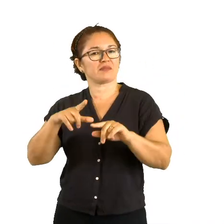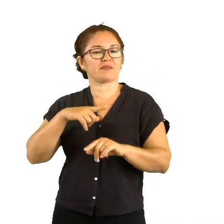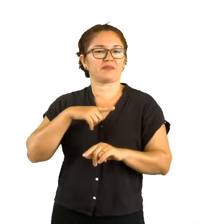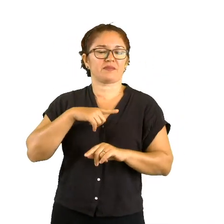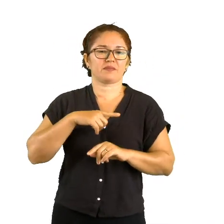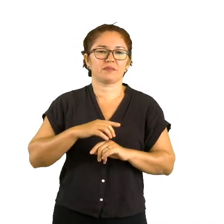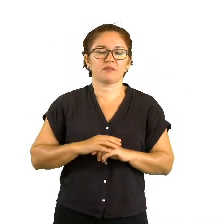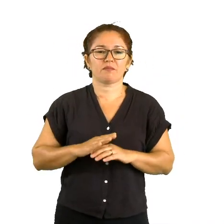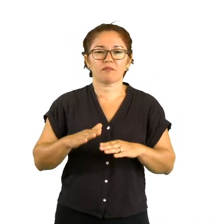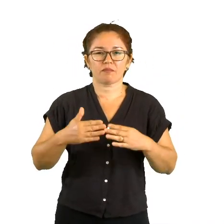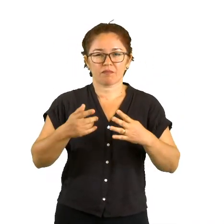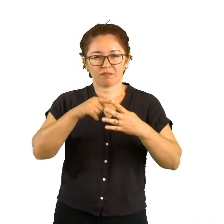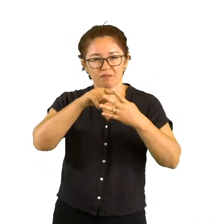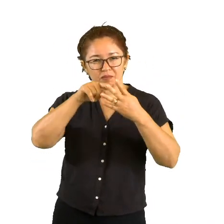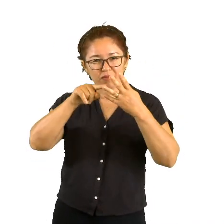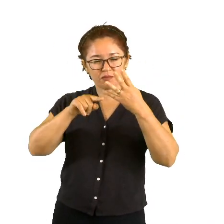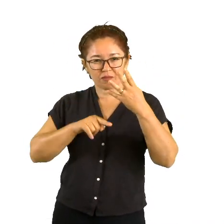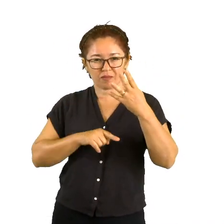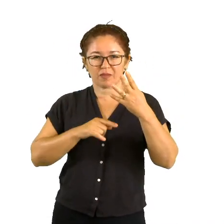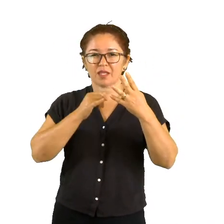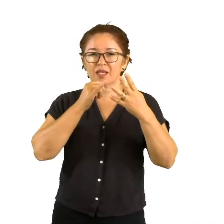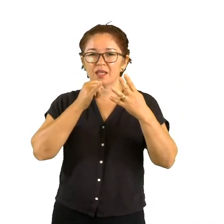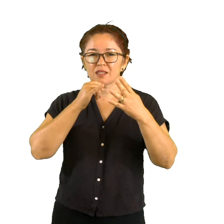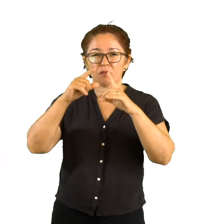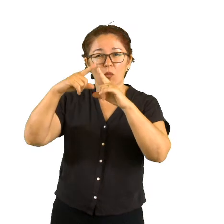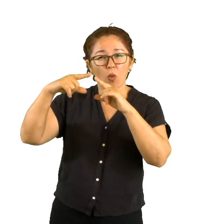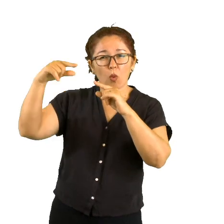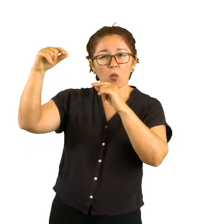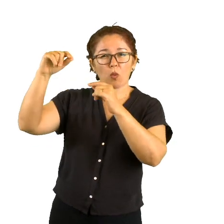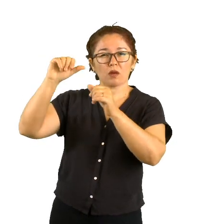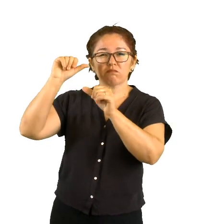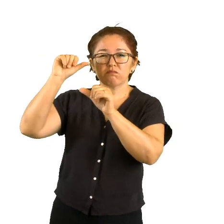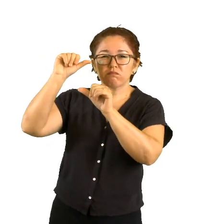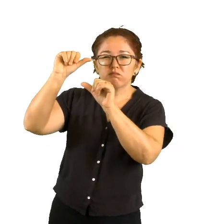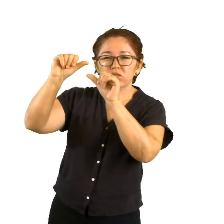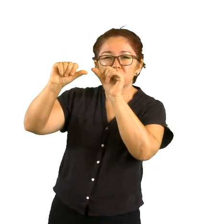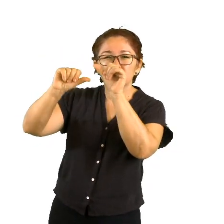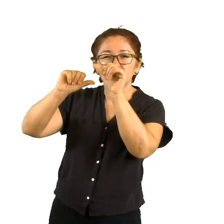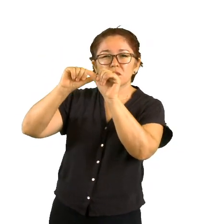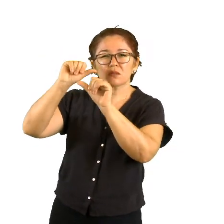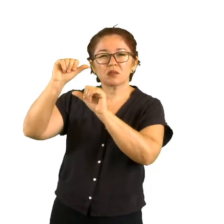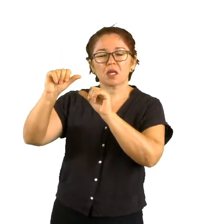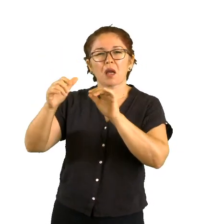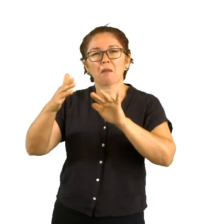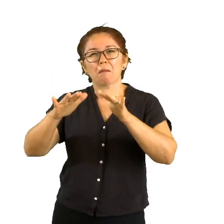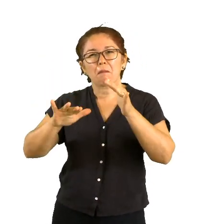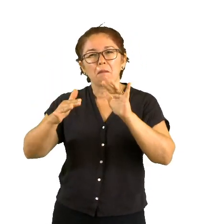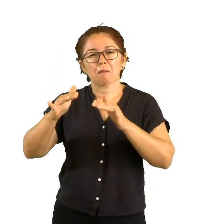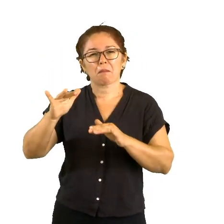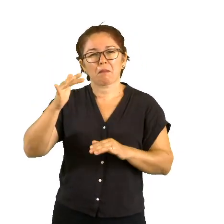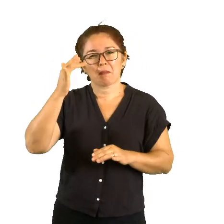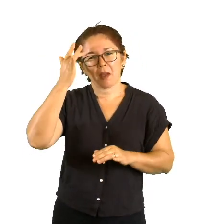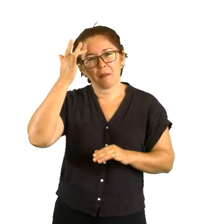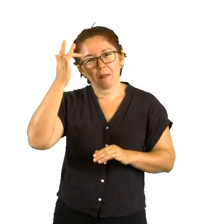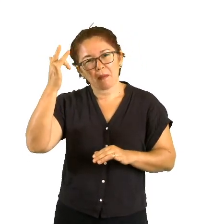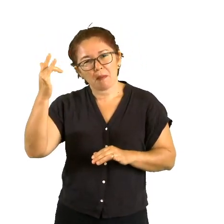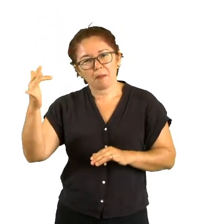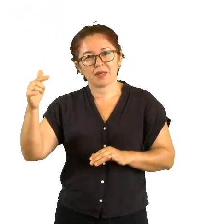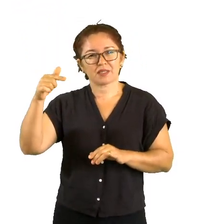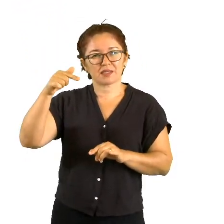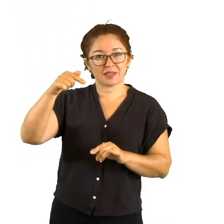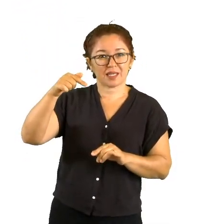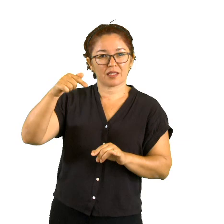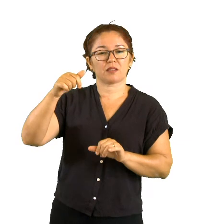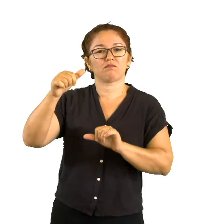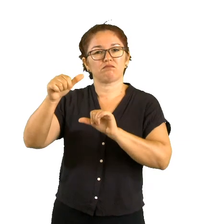essas fases, elas demoram, essa mudança de fase demora mais ou menos entre 7 e 8 dias.